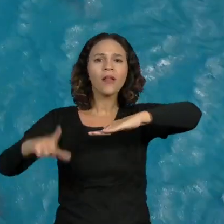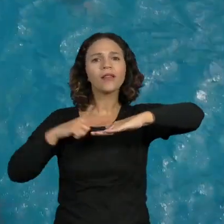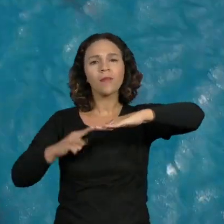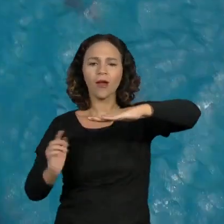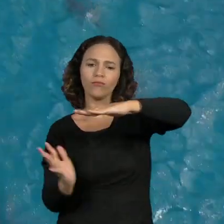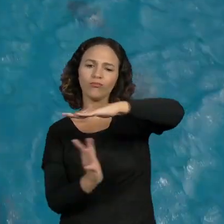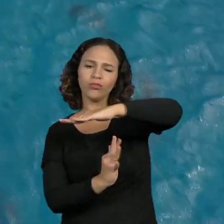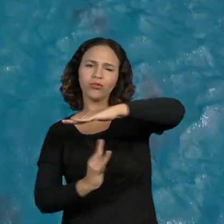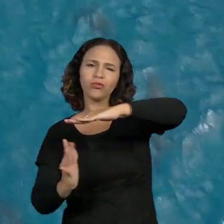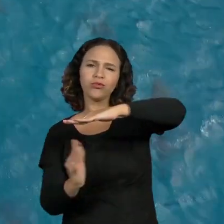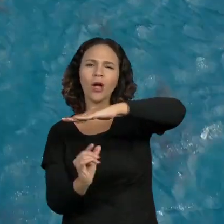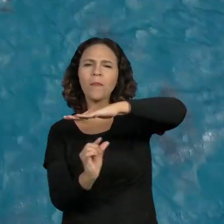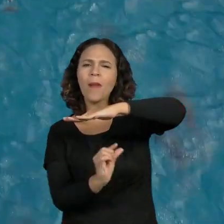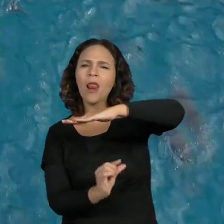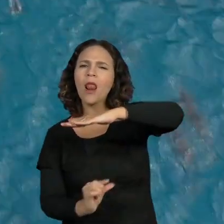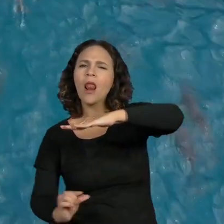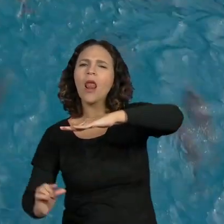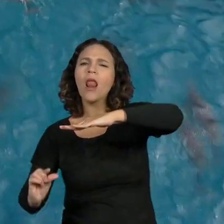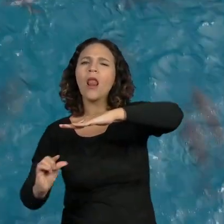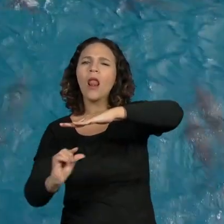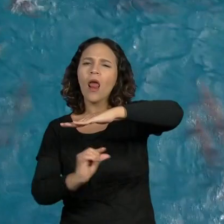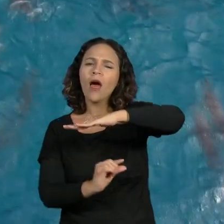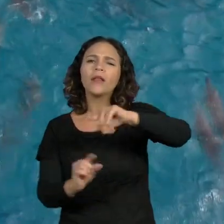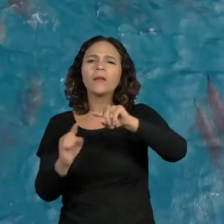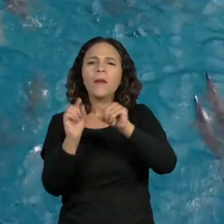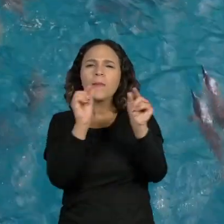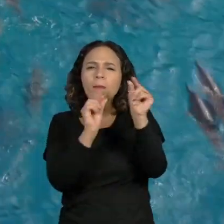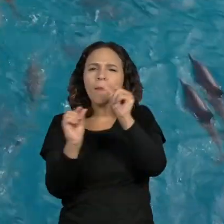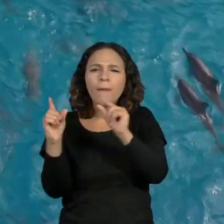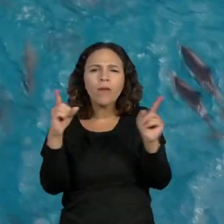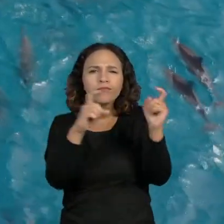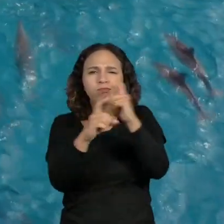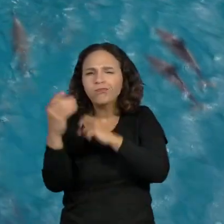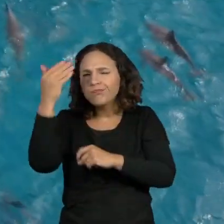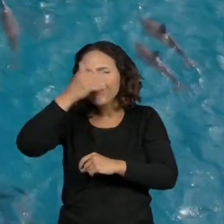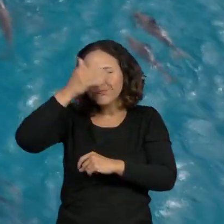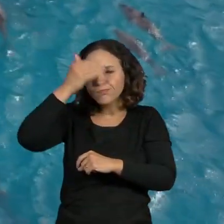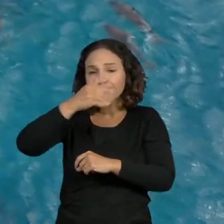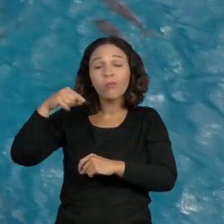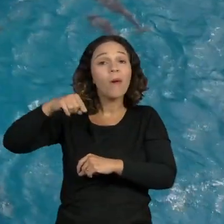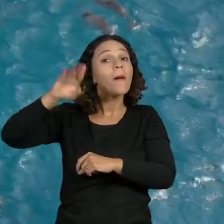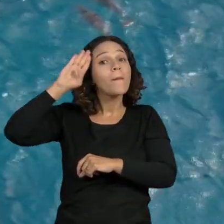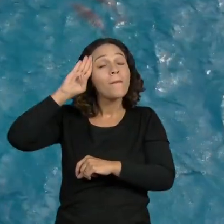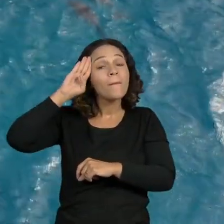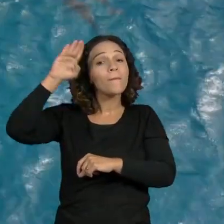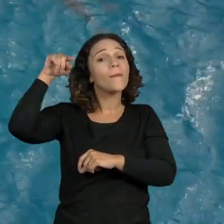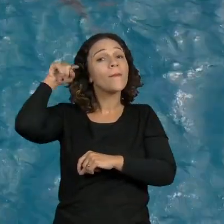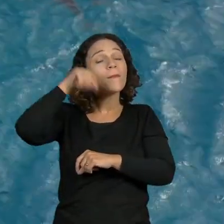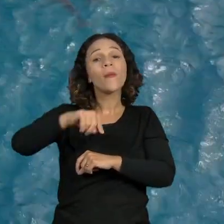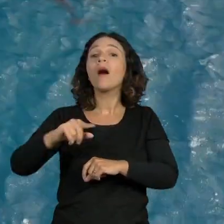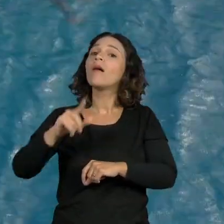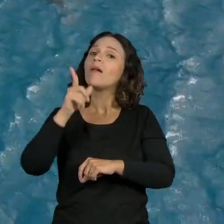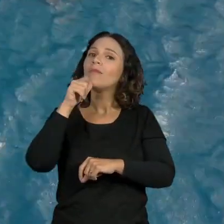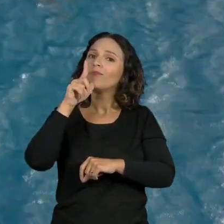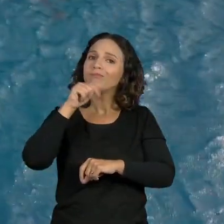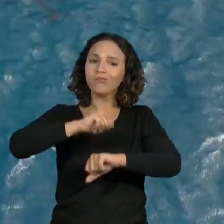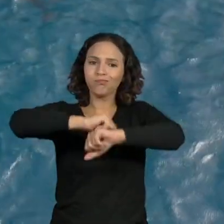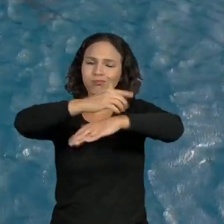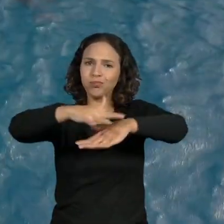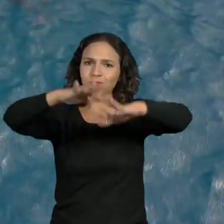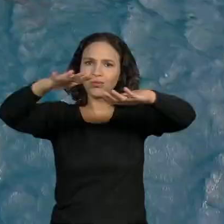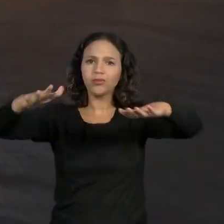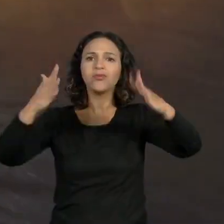algas microscópicas e seres unicelulares. Eles servem de alimento para grande parte do ecossistema